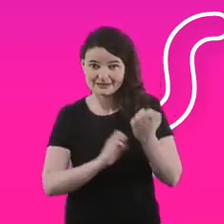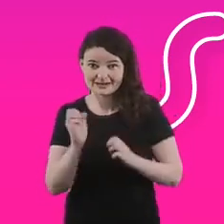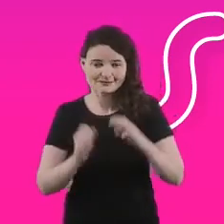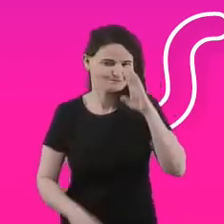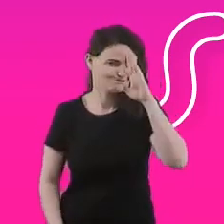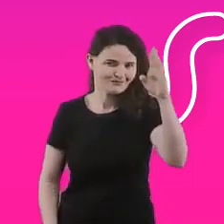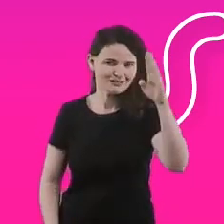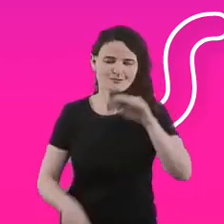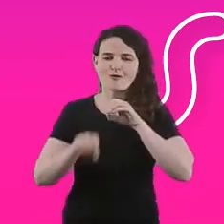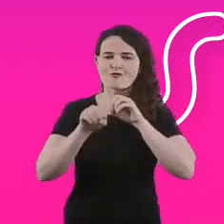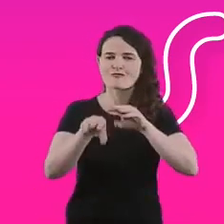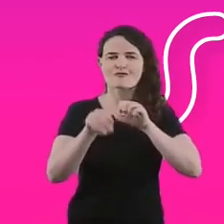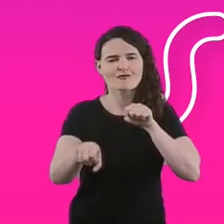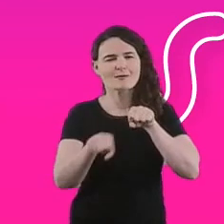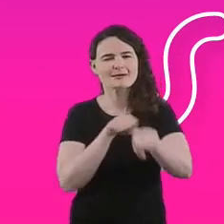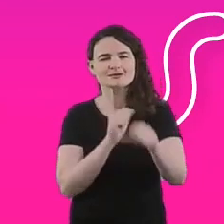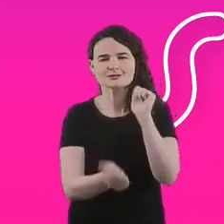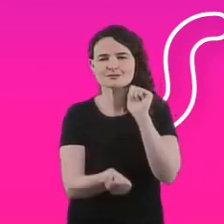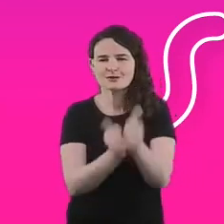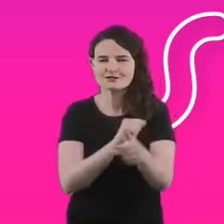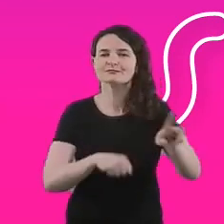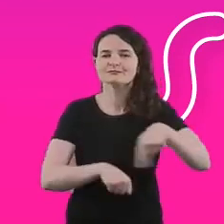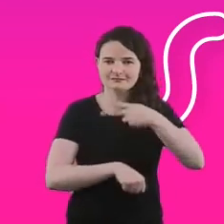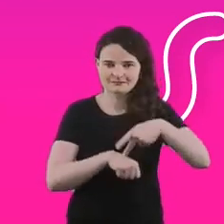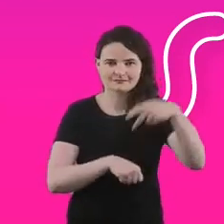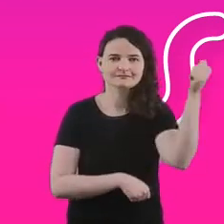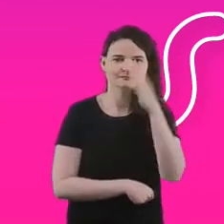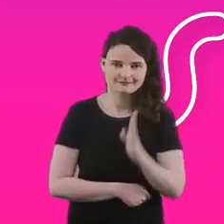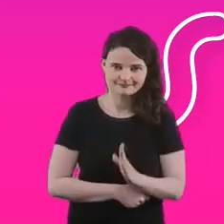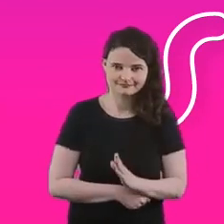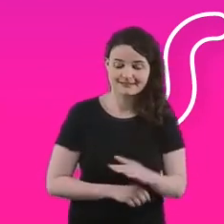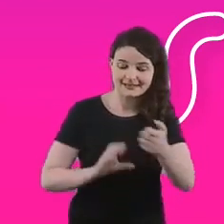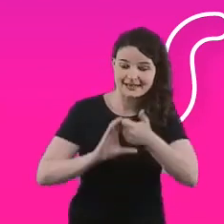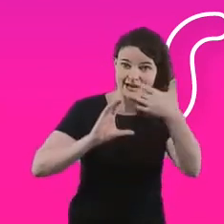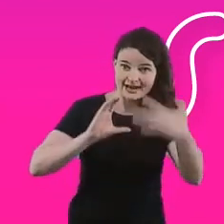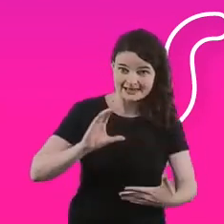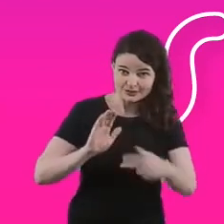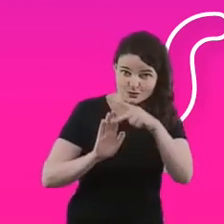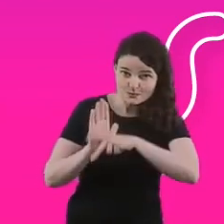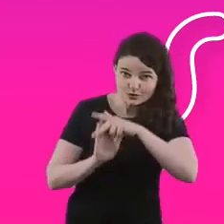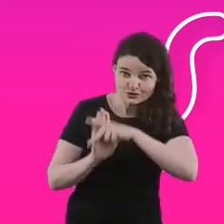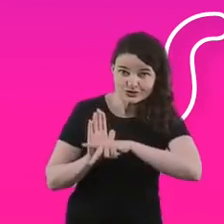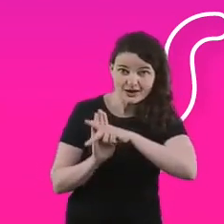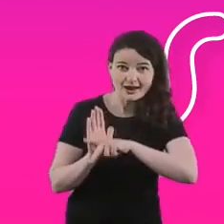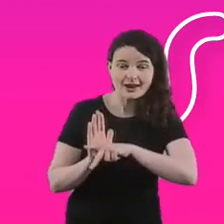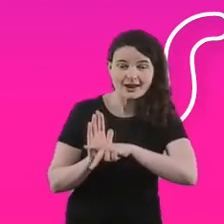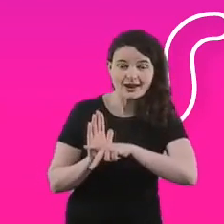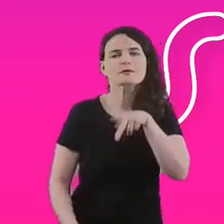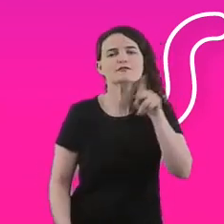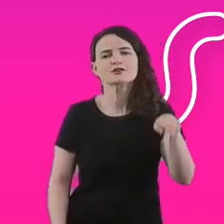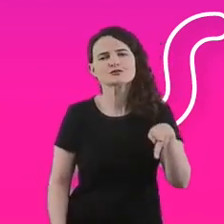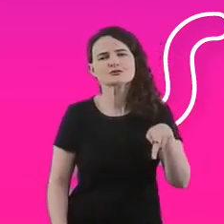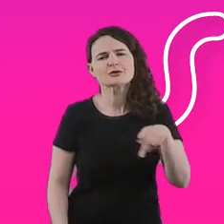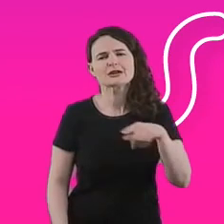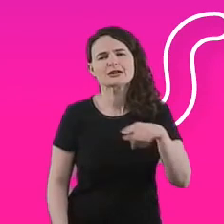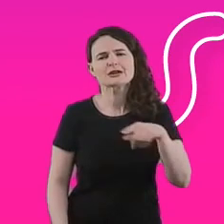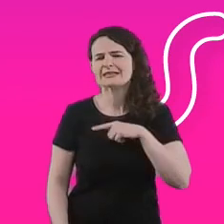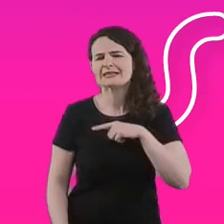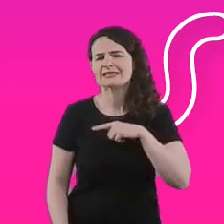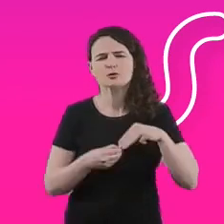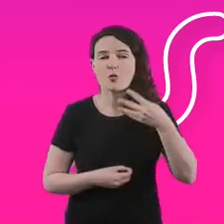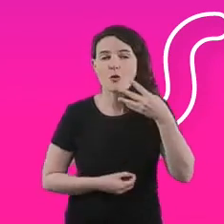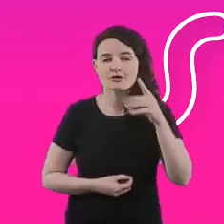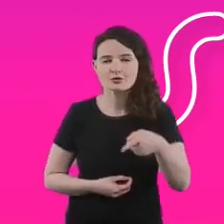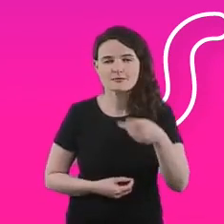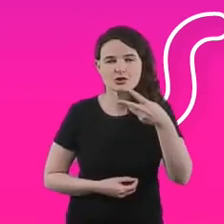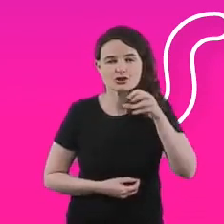mais do que isso, né, é destacar a capilaridade que hoje o programa tem, com professores de mais de 4.900 municípios, né, a gente tem aí